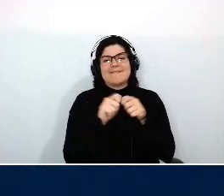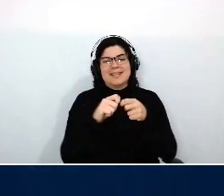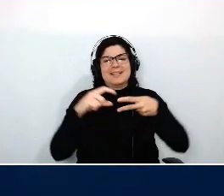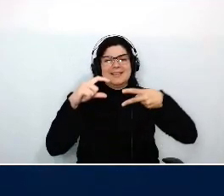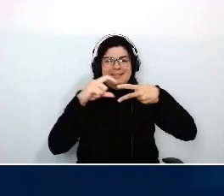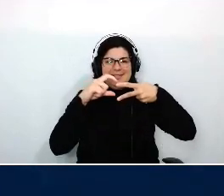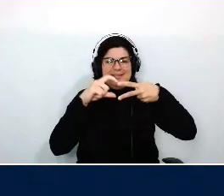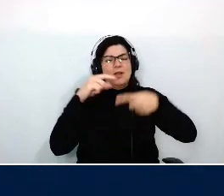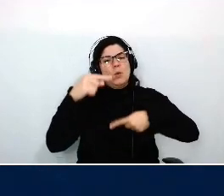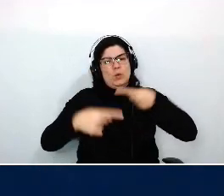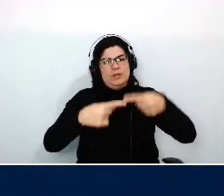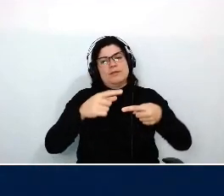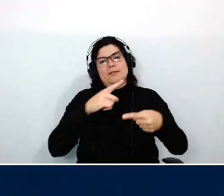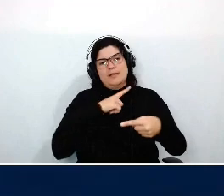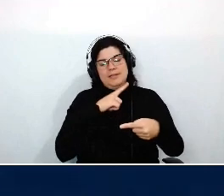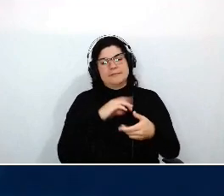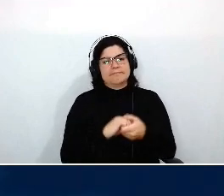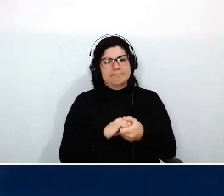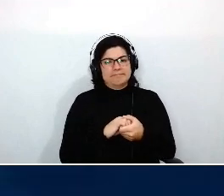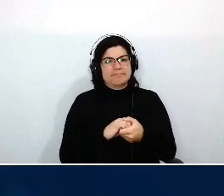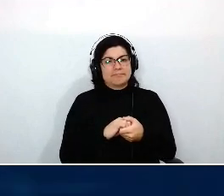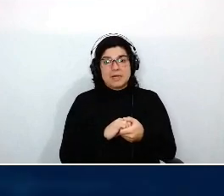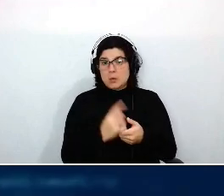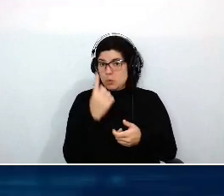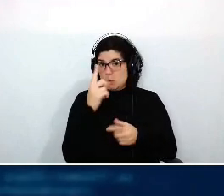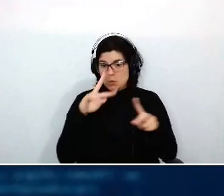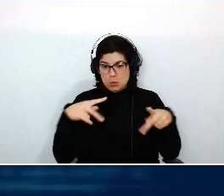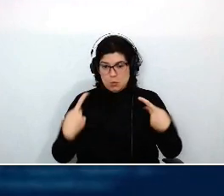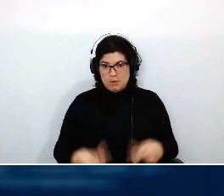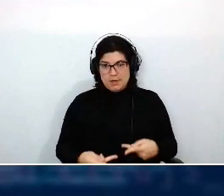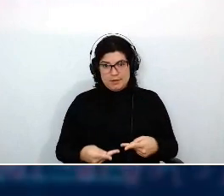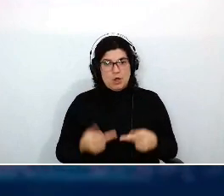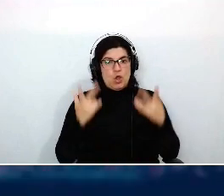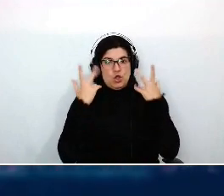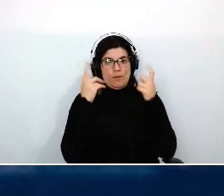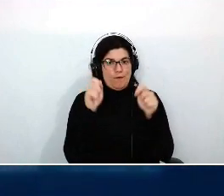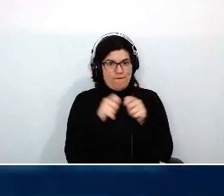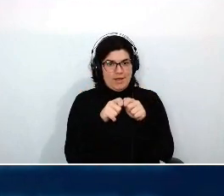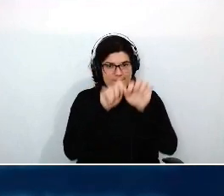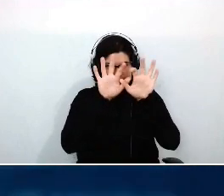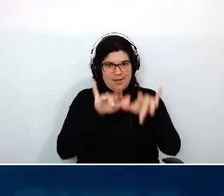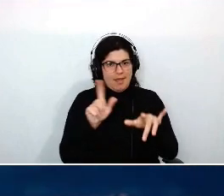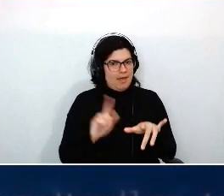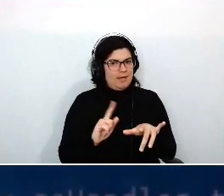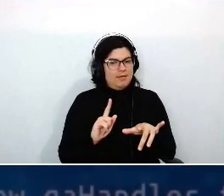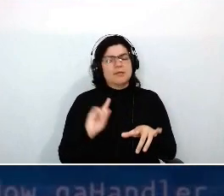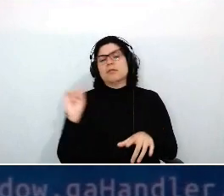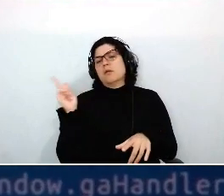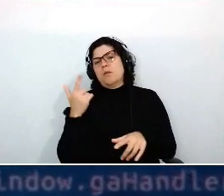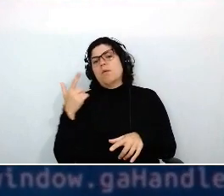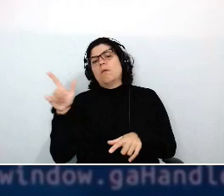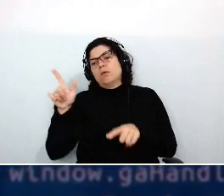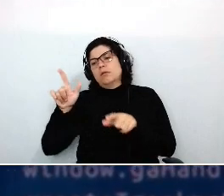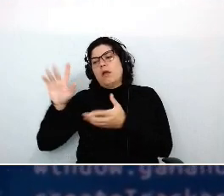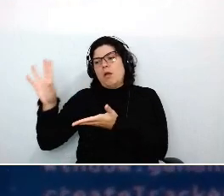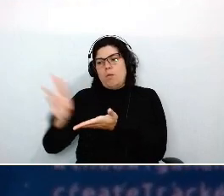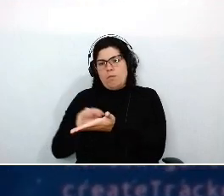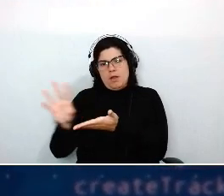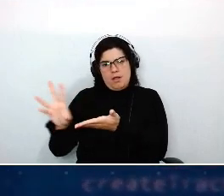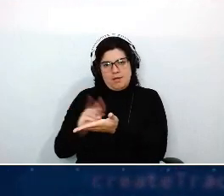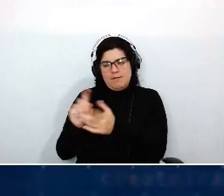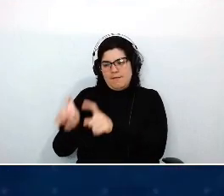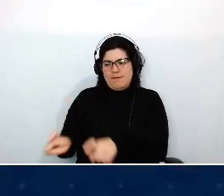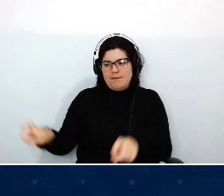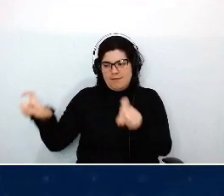rodando. Claramente não foi um ser humano normal que escreveu, foi uma máquina, foi um compilador, mas você vê que ele